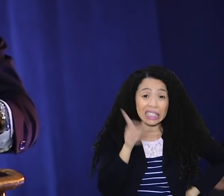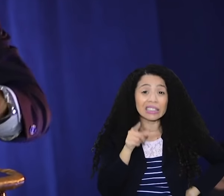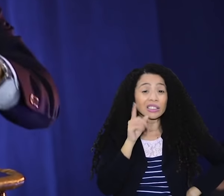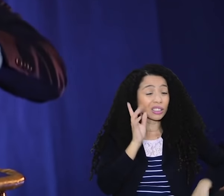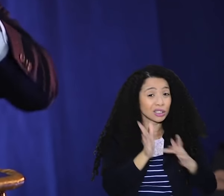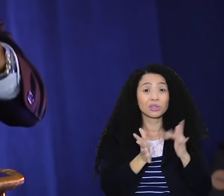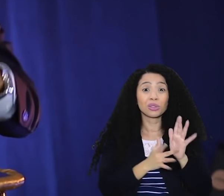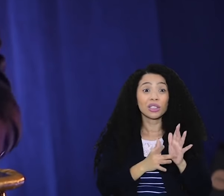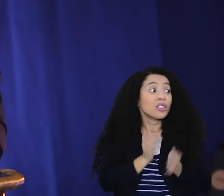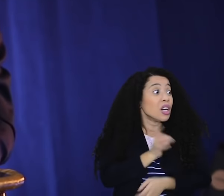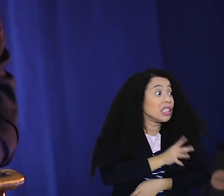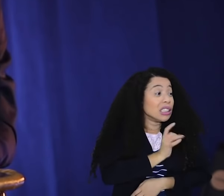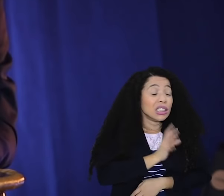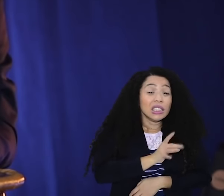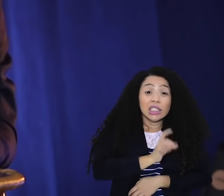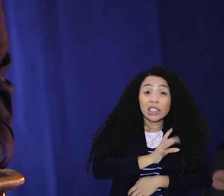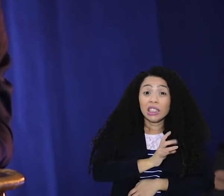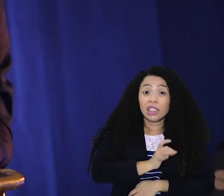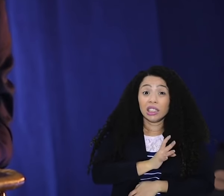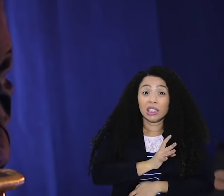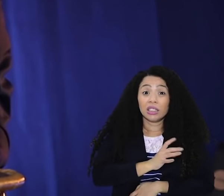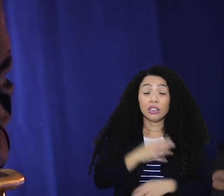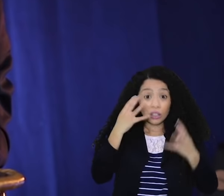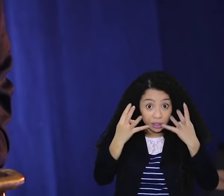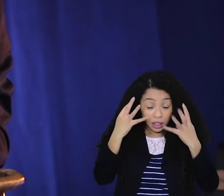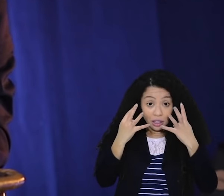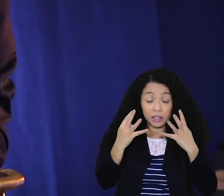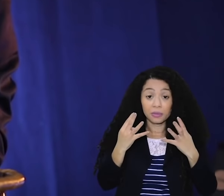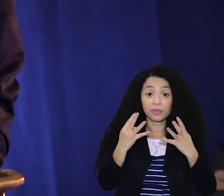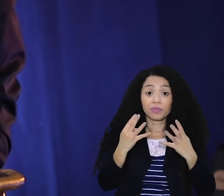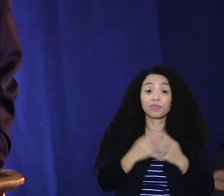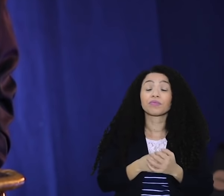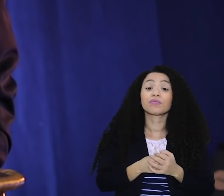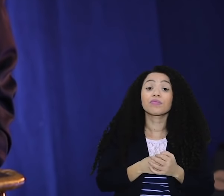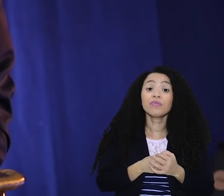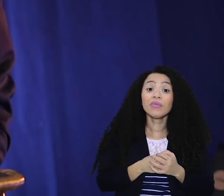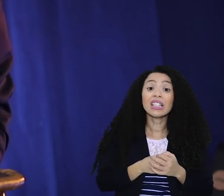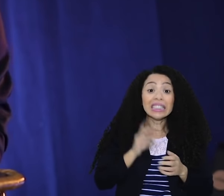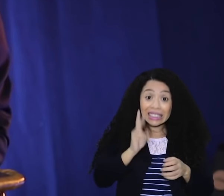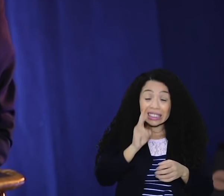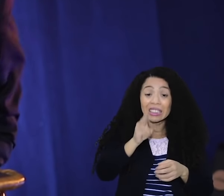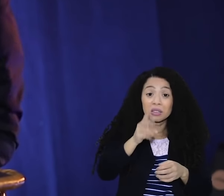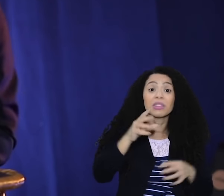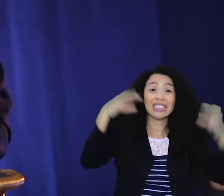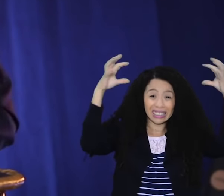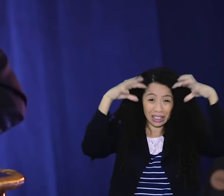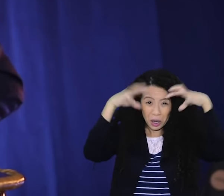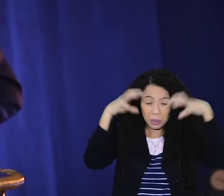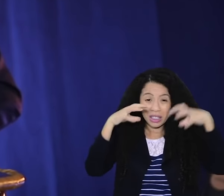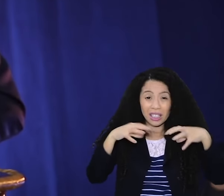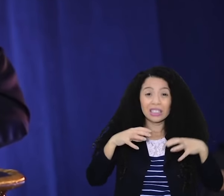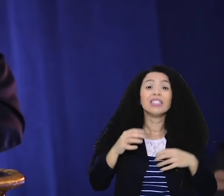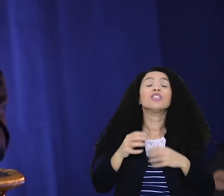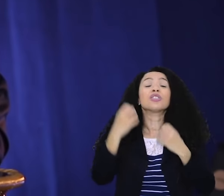eles tiveram, foi um terror para eles. Eu vou chamar a atenção de vocês para um detalhe. Toda tempestade nos ensina